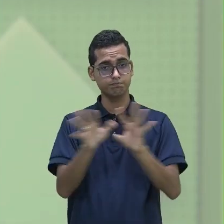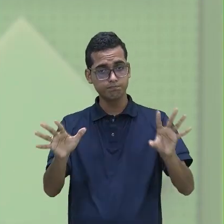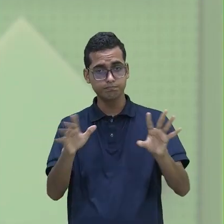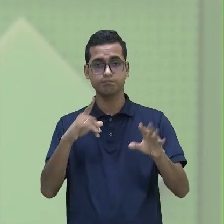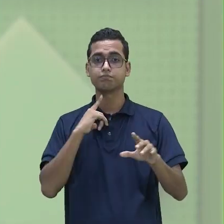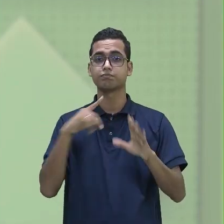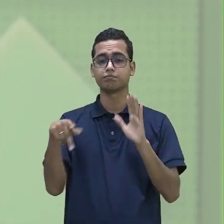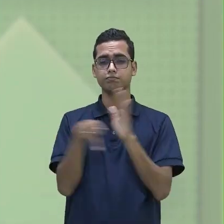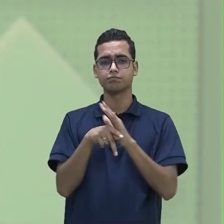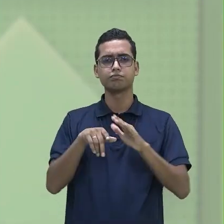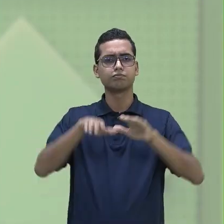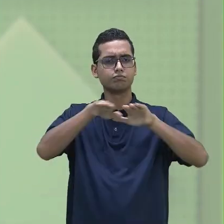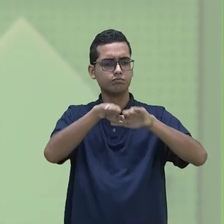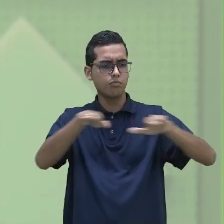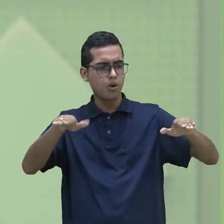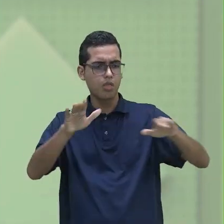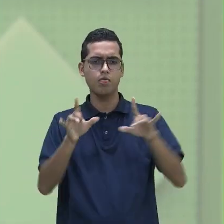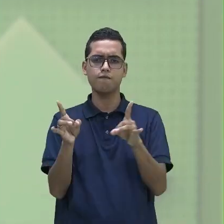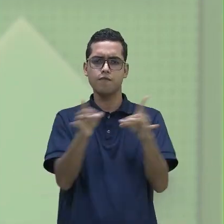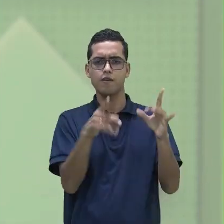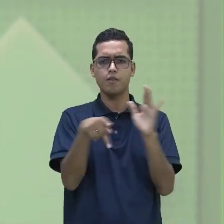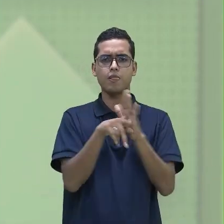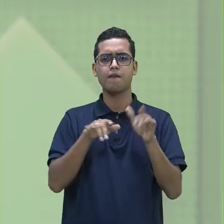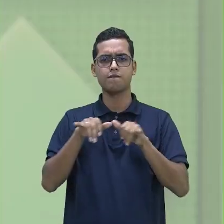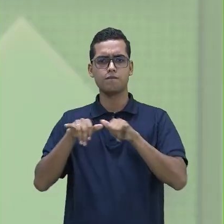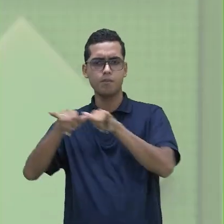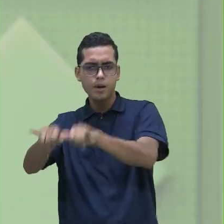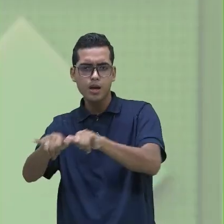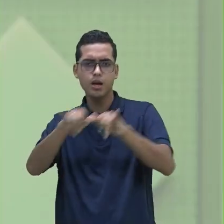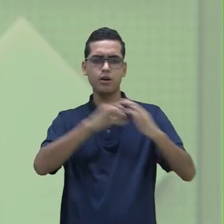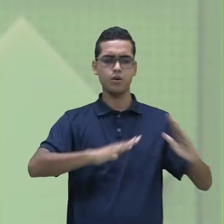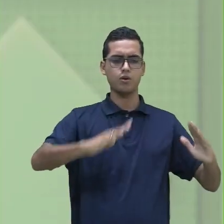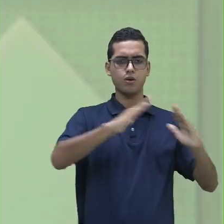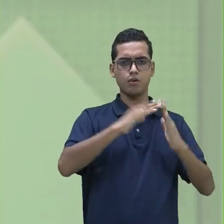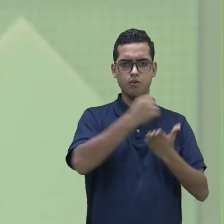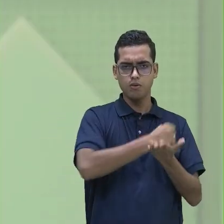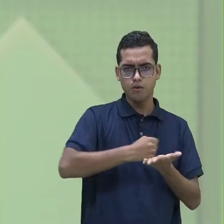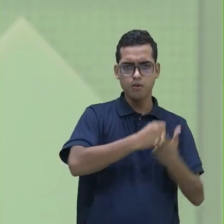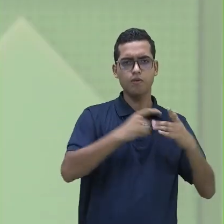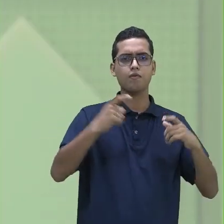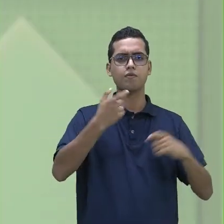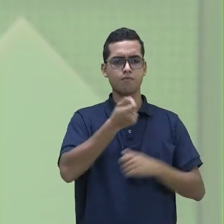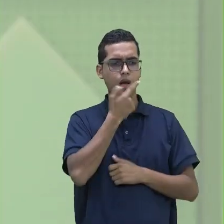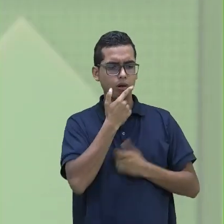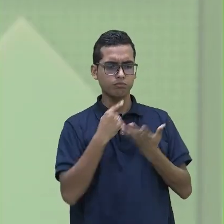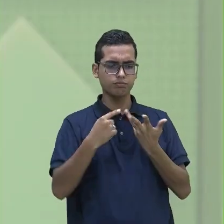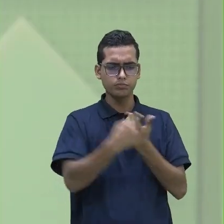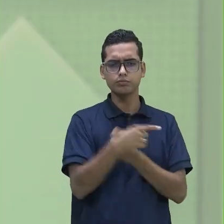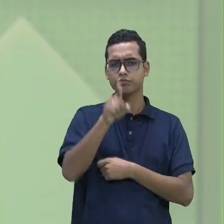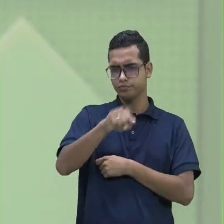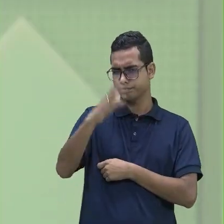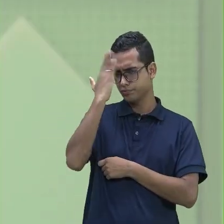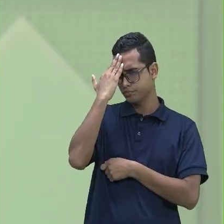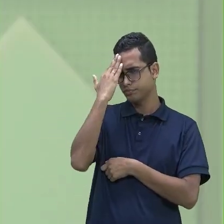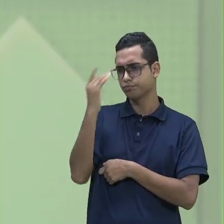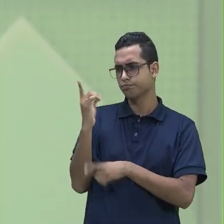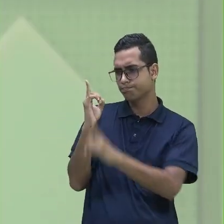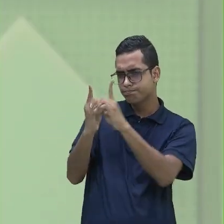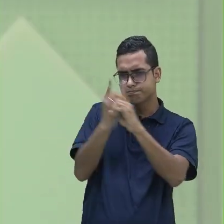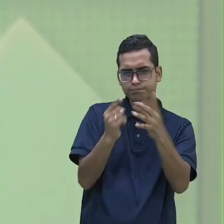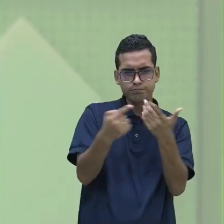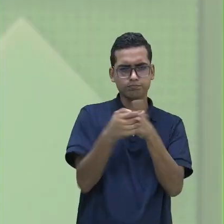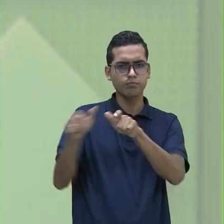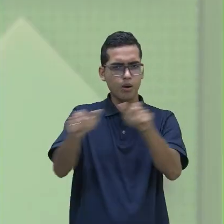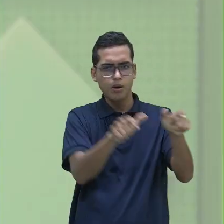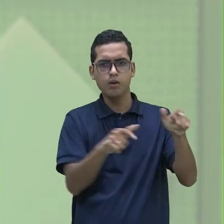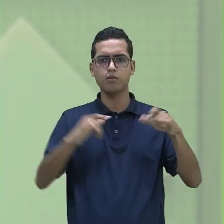em prateleiras de farmácias, supermercados, e assim sucessivamente, como você já deve ter encontrado aí na